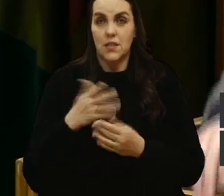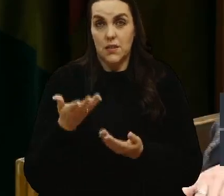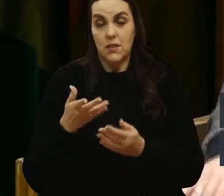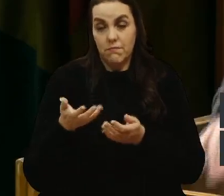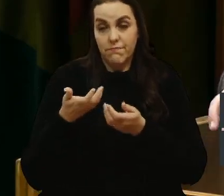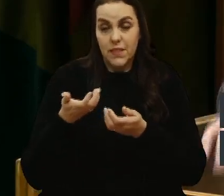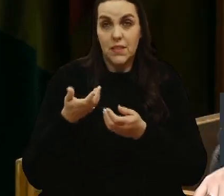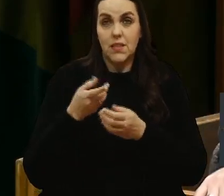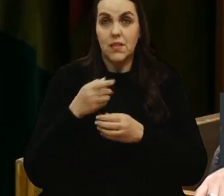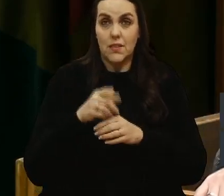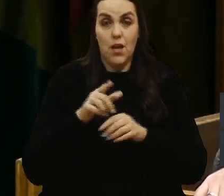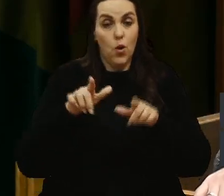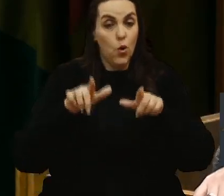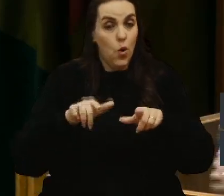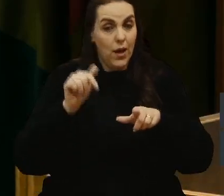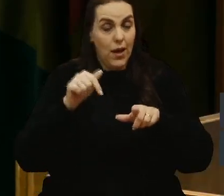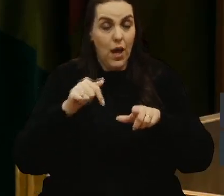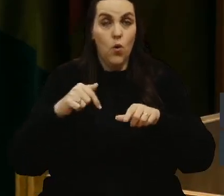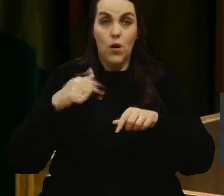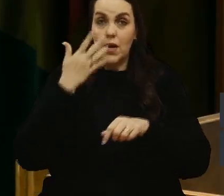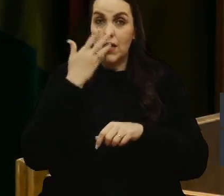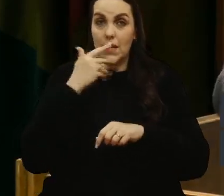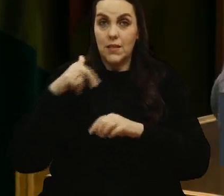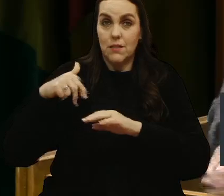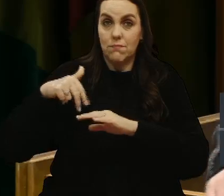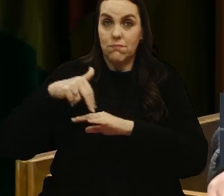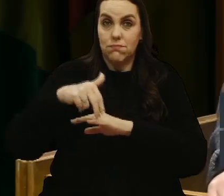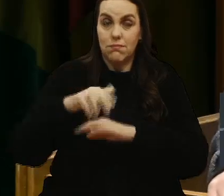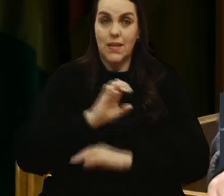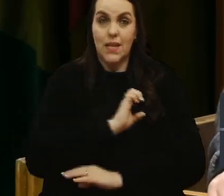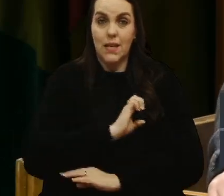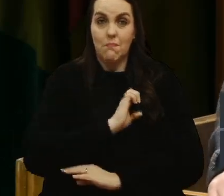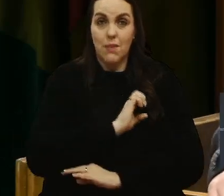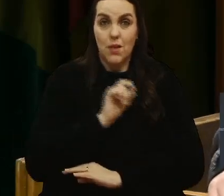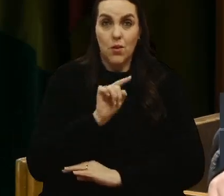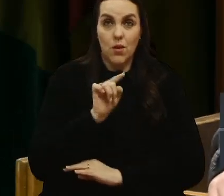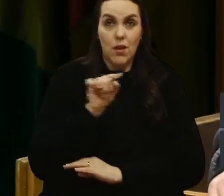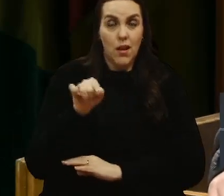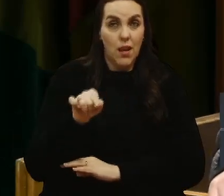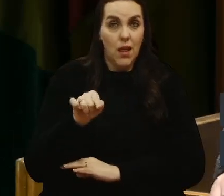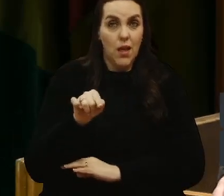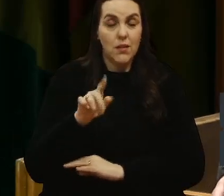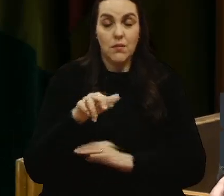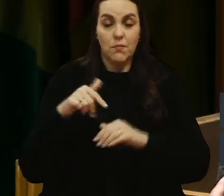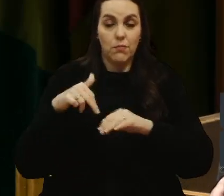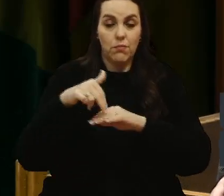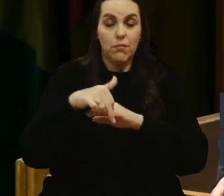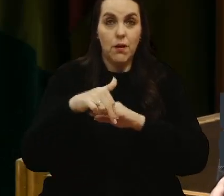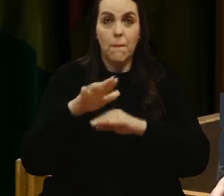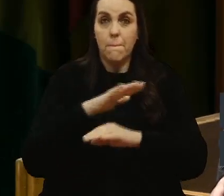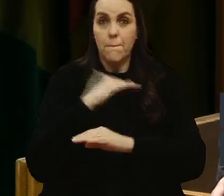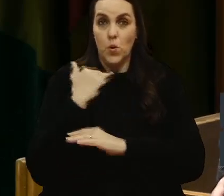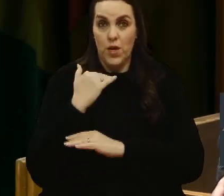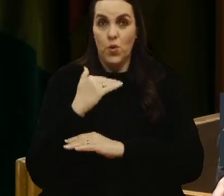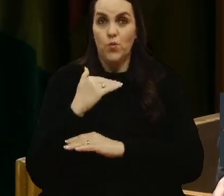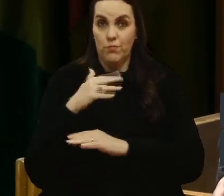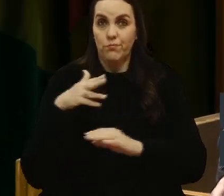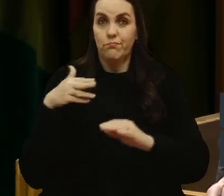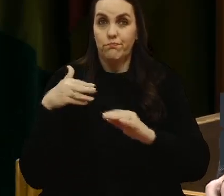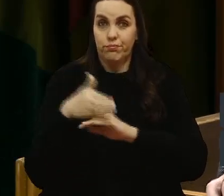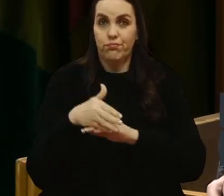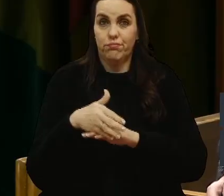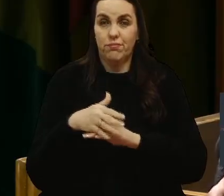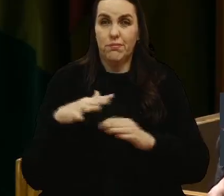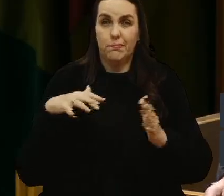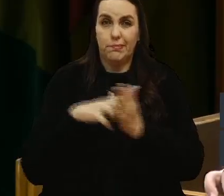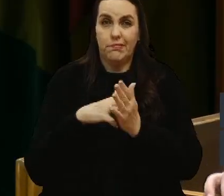sido atropelada uma criança que atravessava do Emílio Meyer em direção à Vila Mari e havia morrido. Os nossos